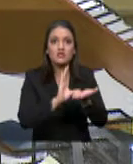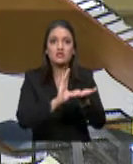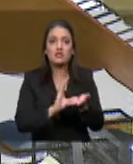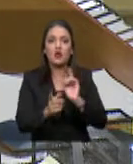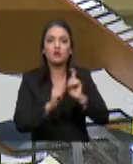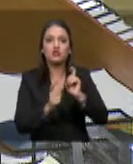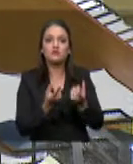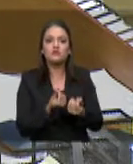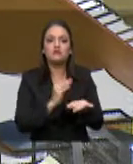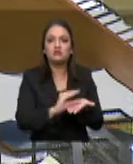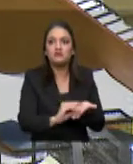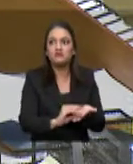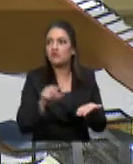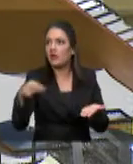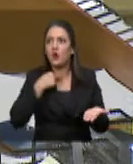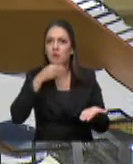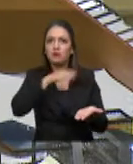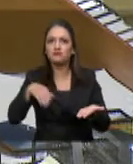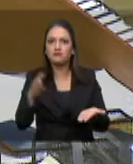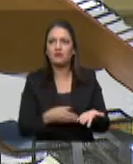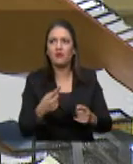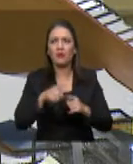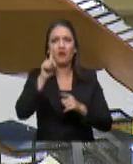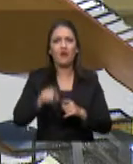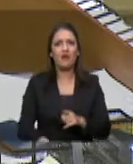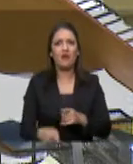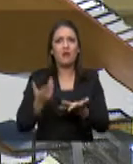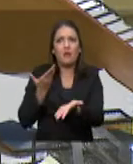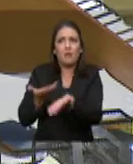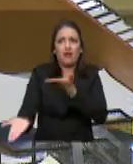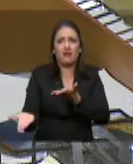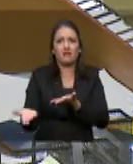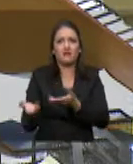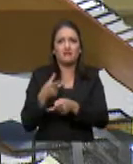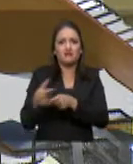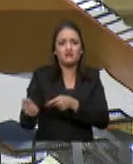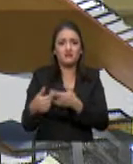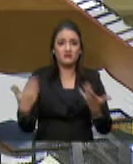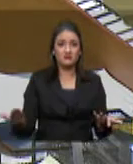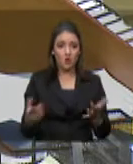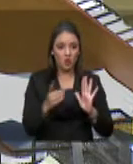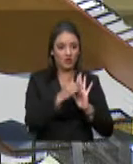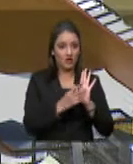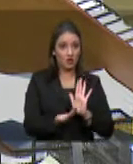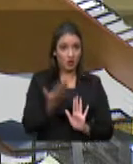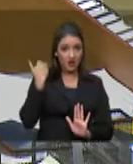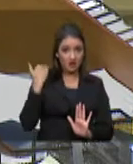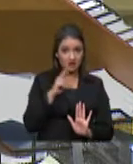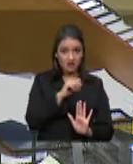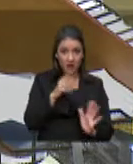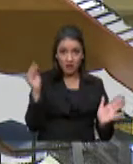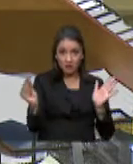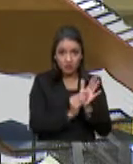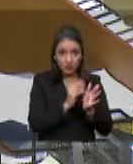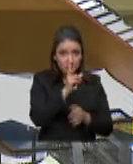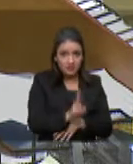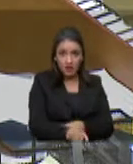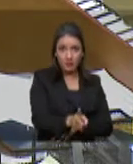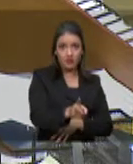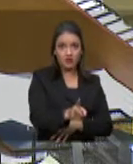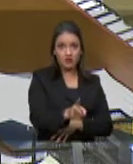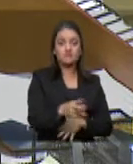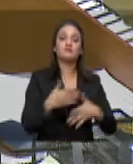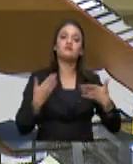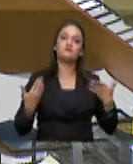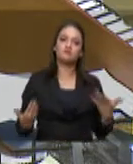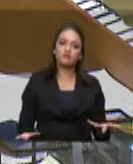com isso estaria causando um retrocesso social, então o decreto antigo passaria a ter um status jurídico inteiramente peculiar.